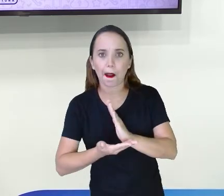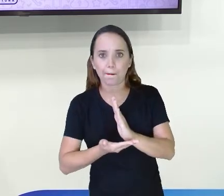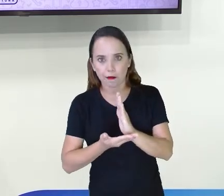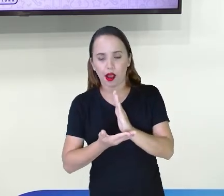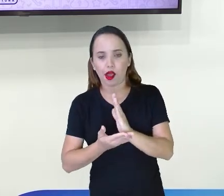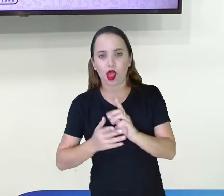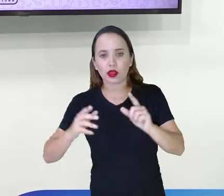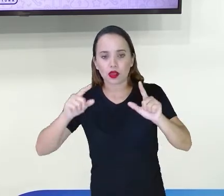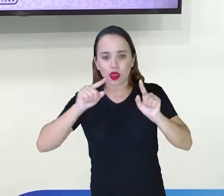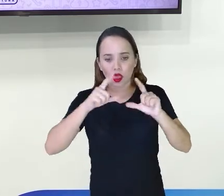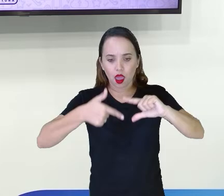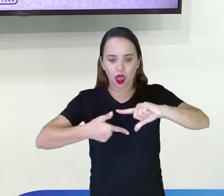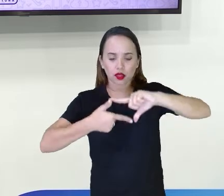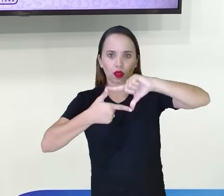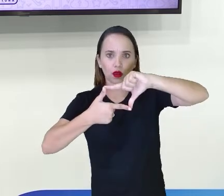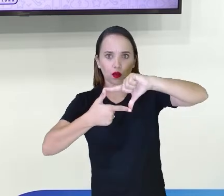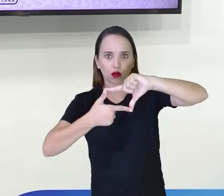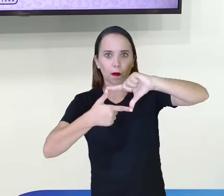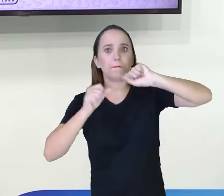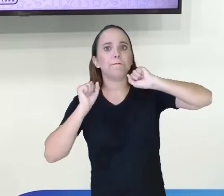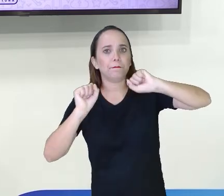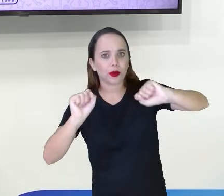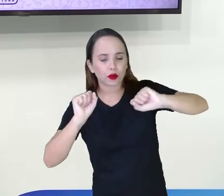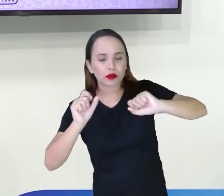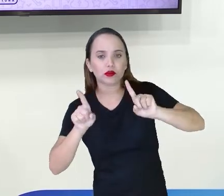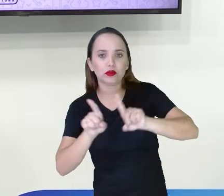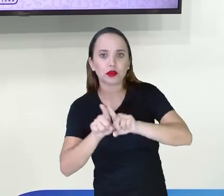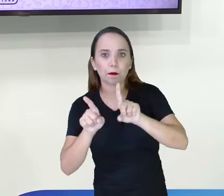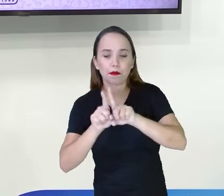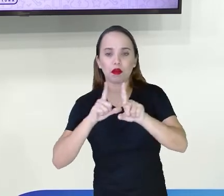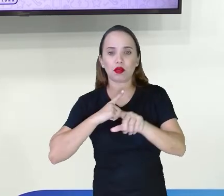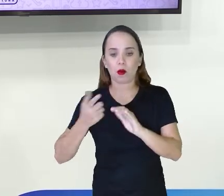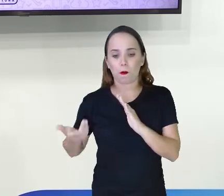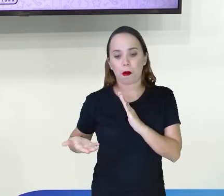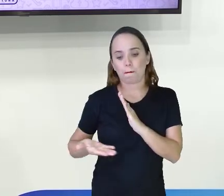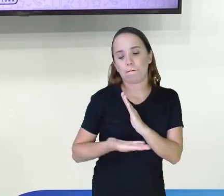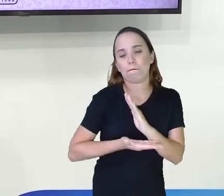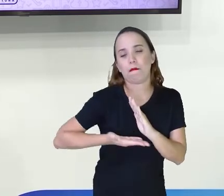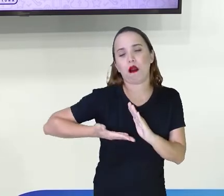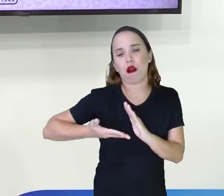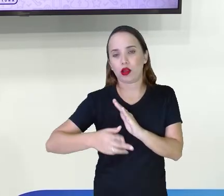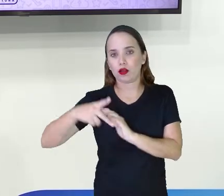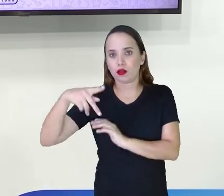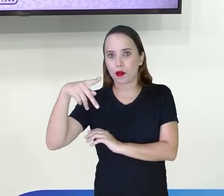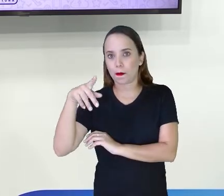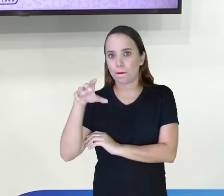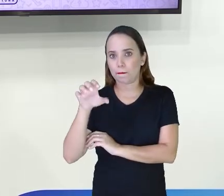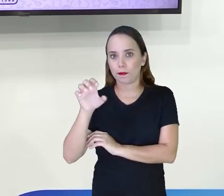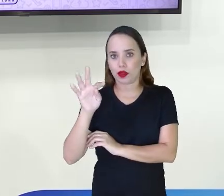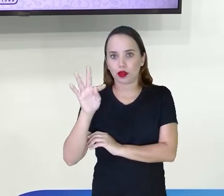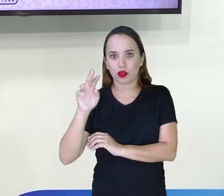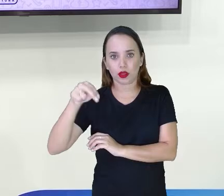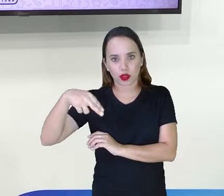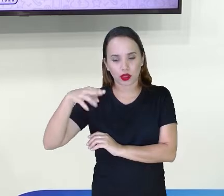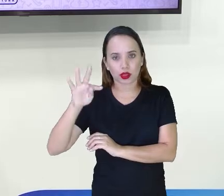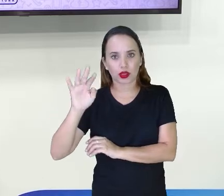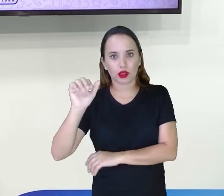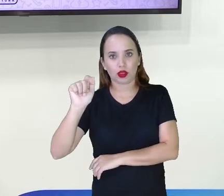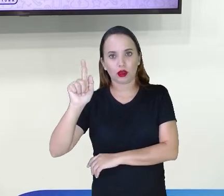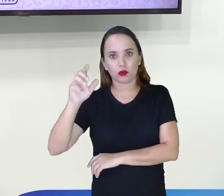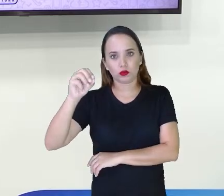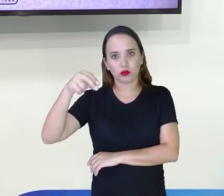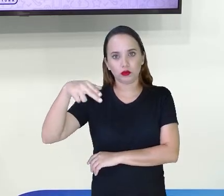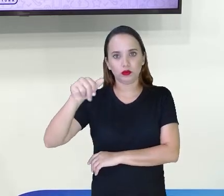de base retangular. Eu posso ter uma pirâmide com base pentagonal e por aí vai. Eu